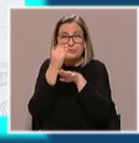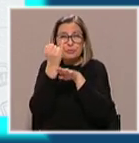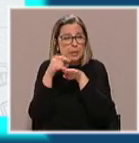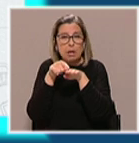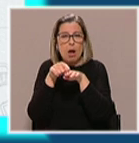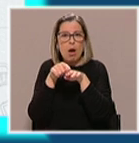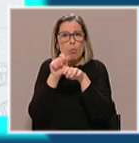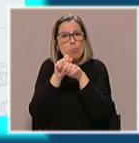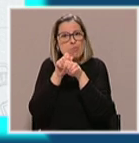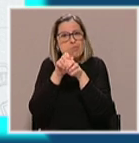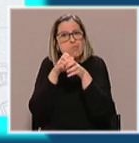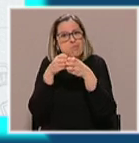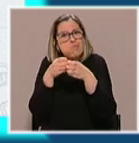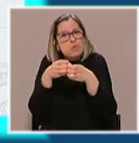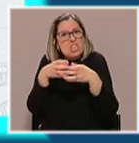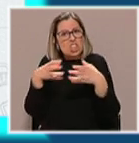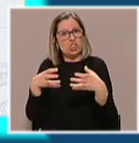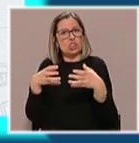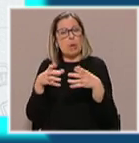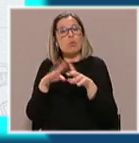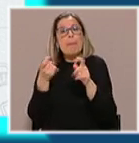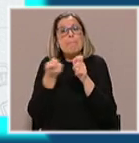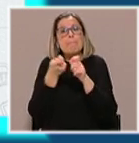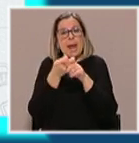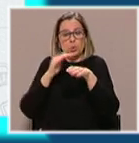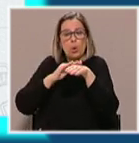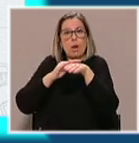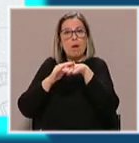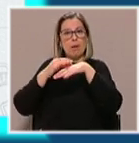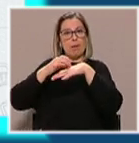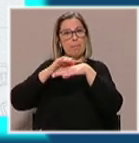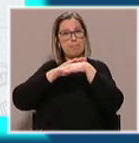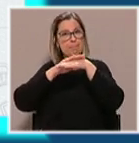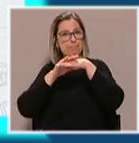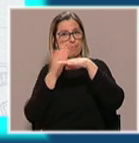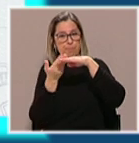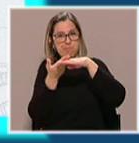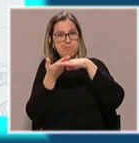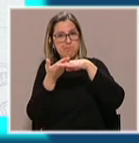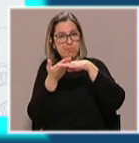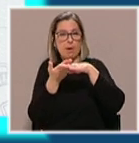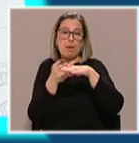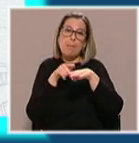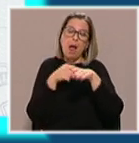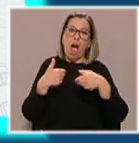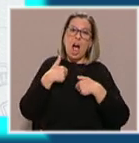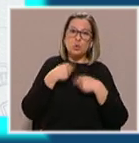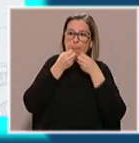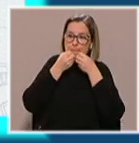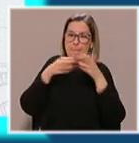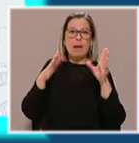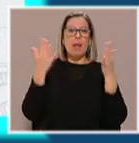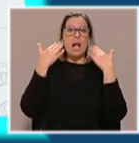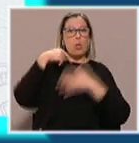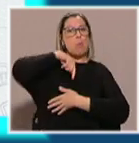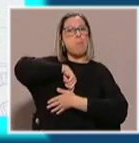ficam mais próximos da superfície corporal, permitindo assim a dissipação de calor. E através destas